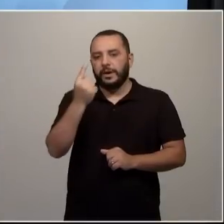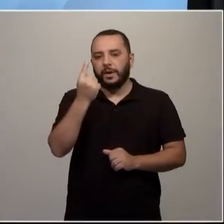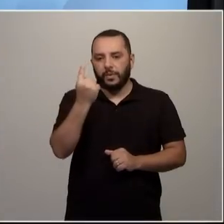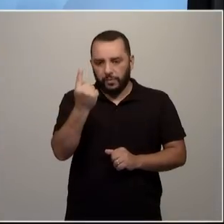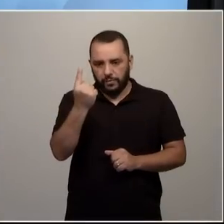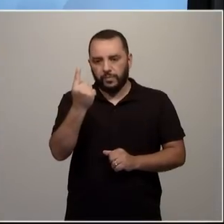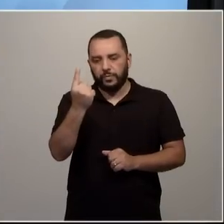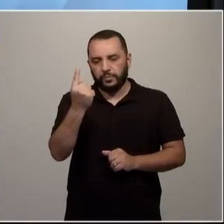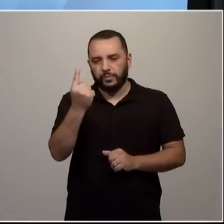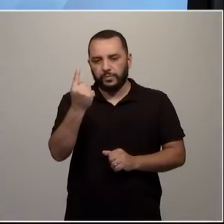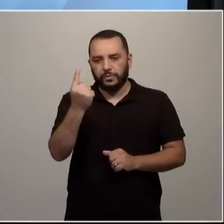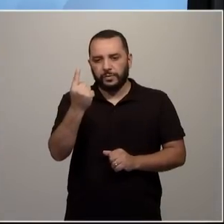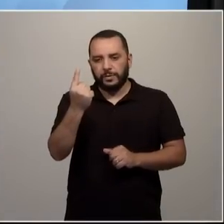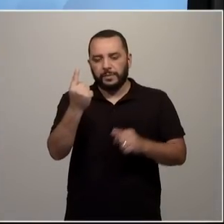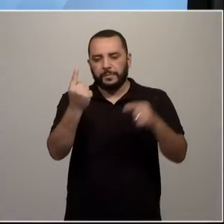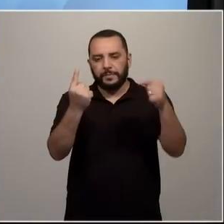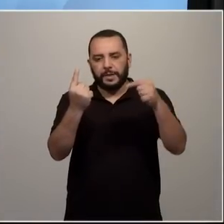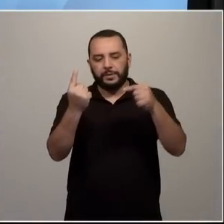seis,